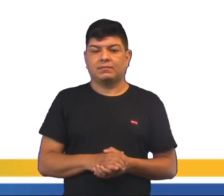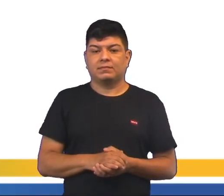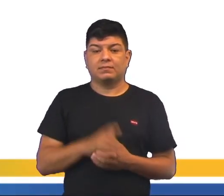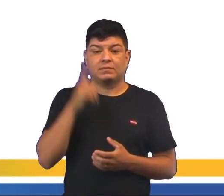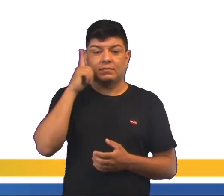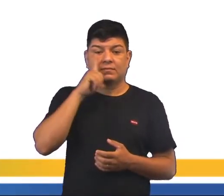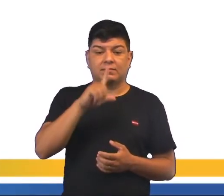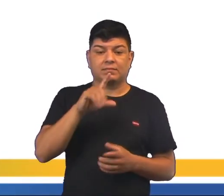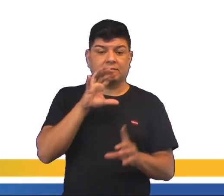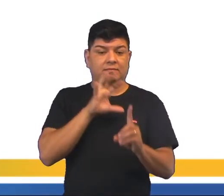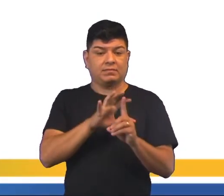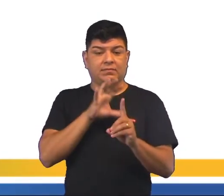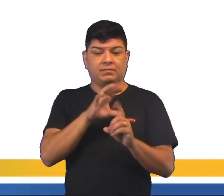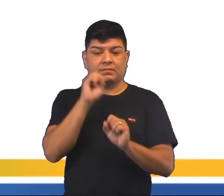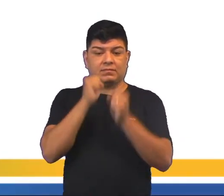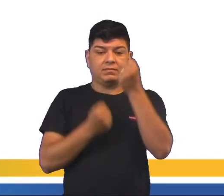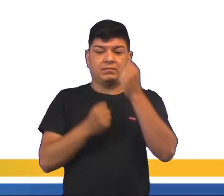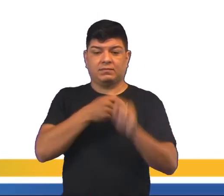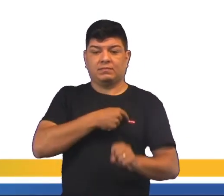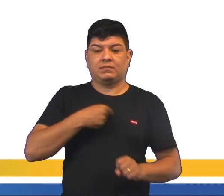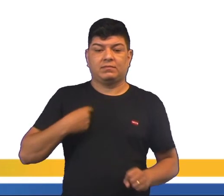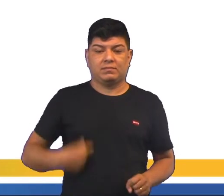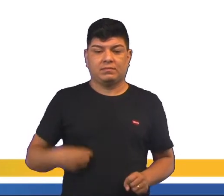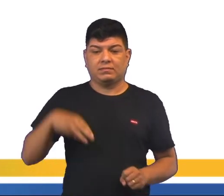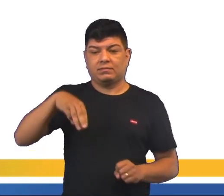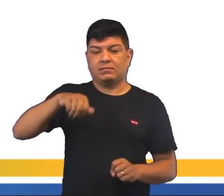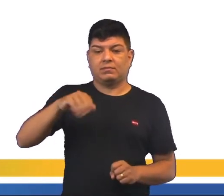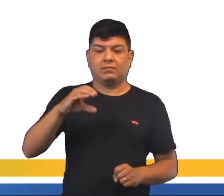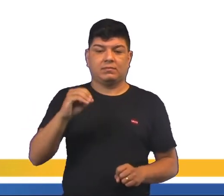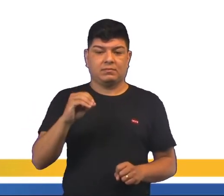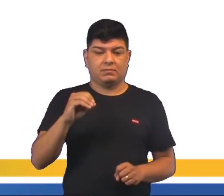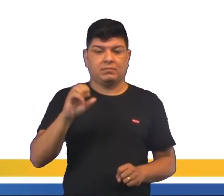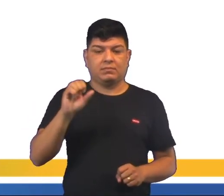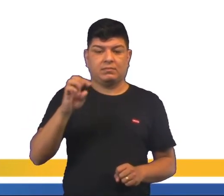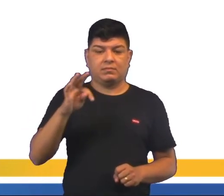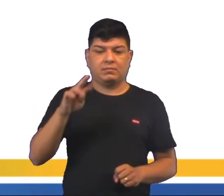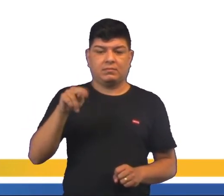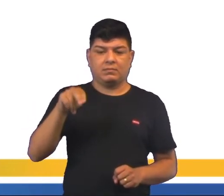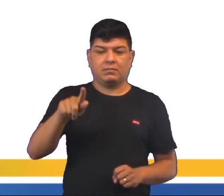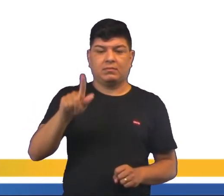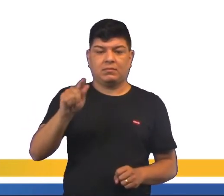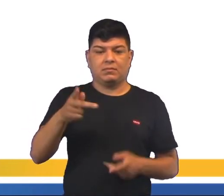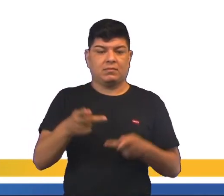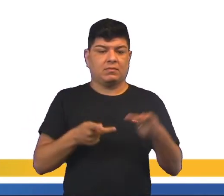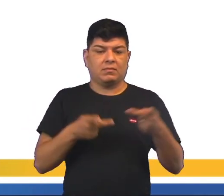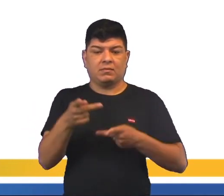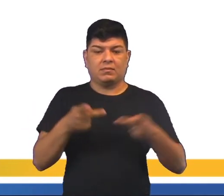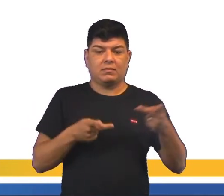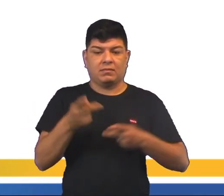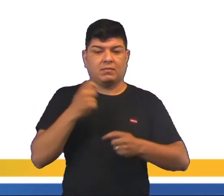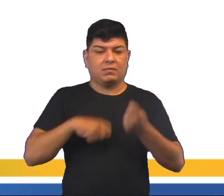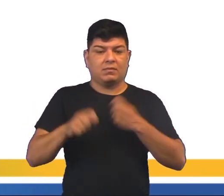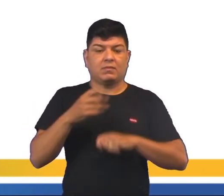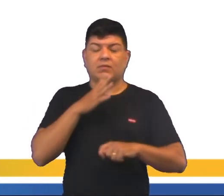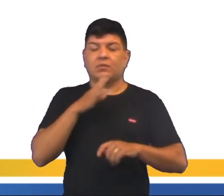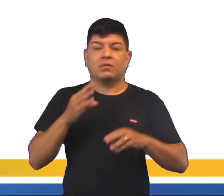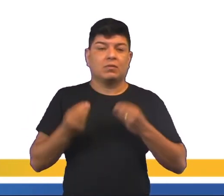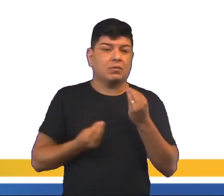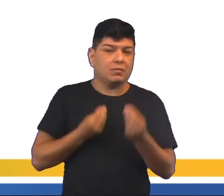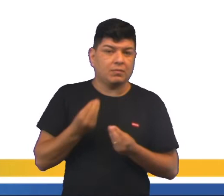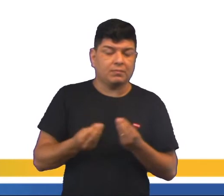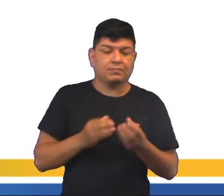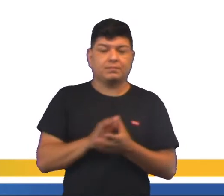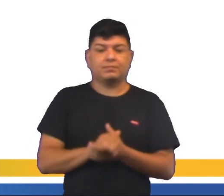Para conseguir estimular a industrialização chinesa, Mao Tse-tung lançou um programa de planejamento econômico que ficou conhecido